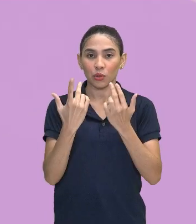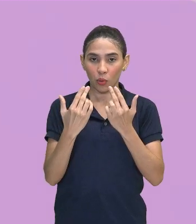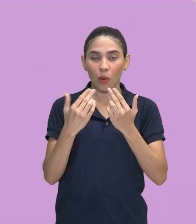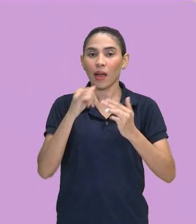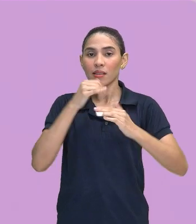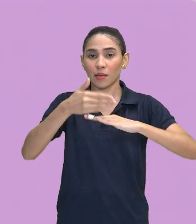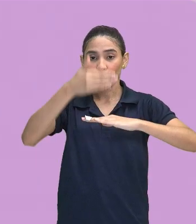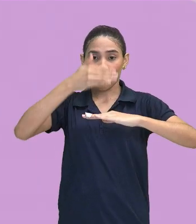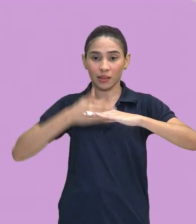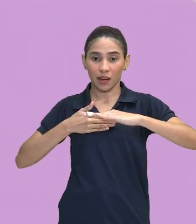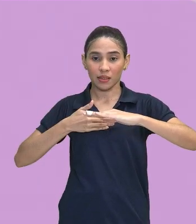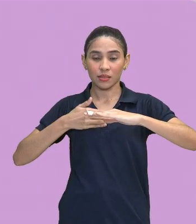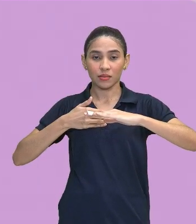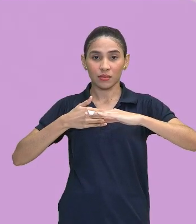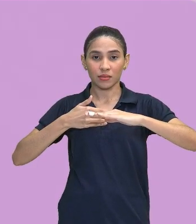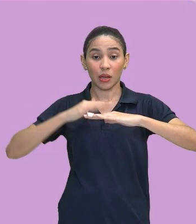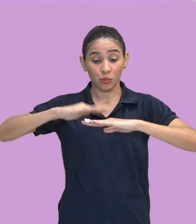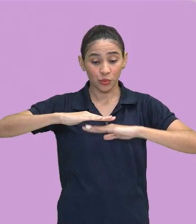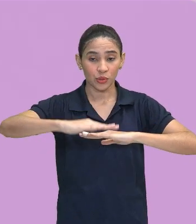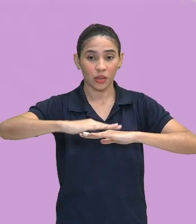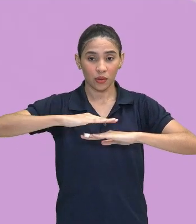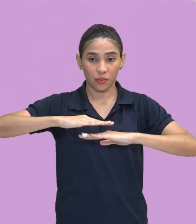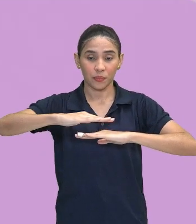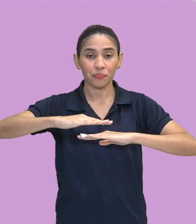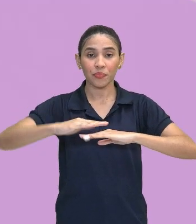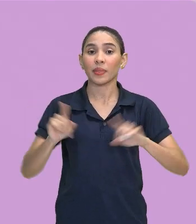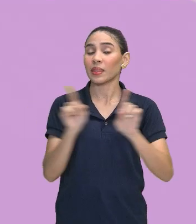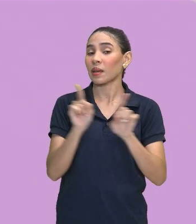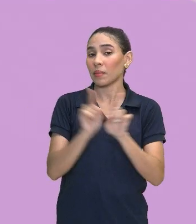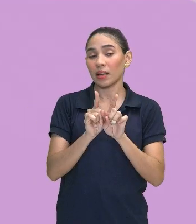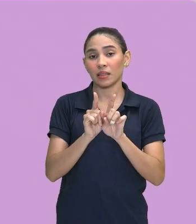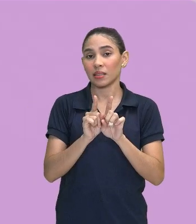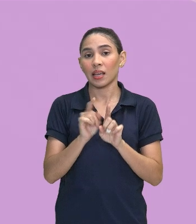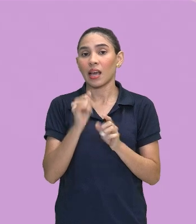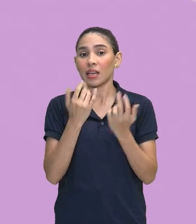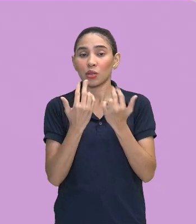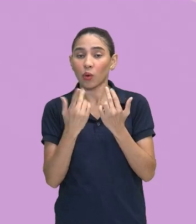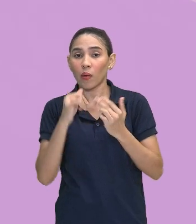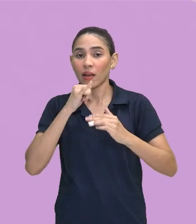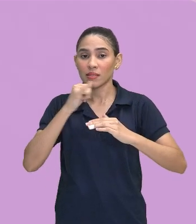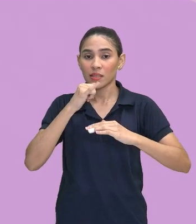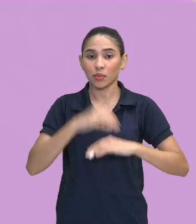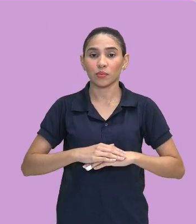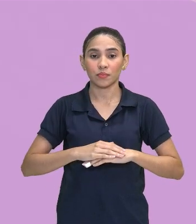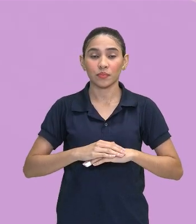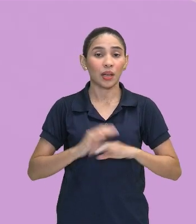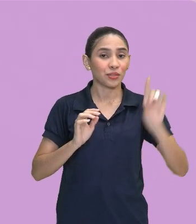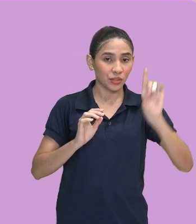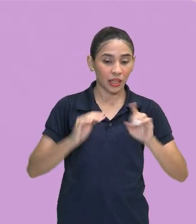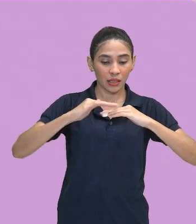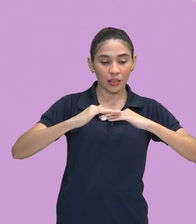está atrás de você, do chão, tá? A mesma coisa vale para a medida do chão que está à sua